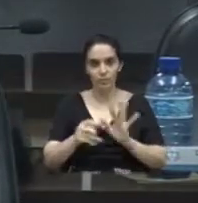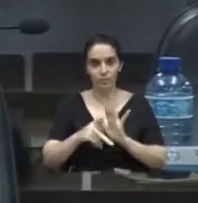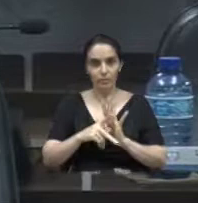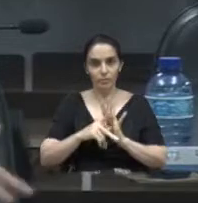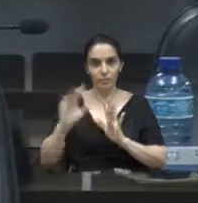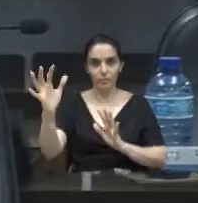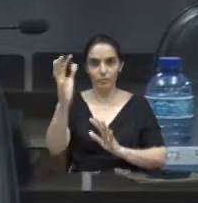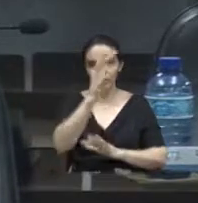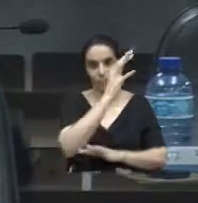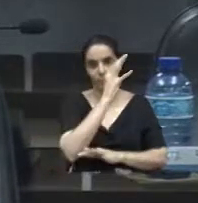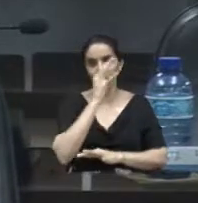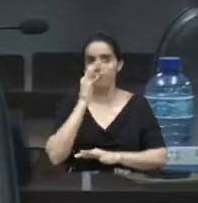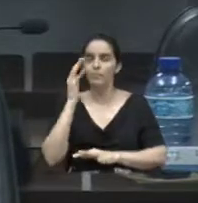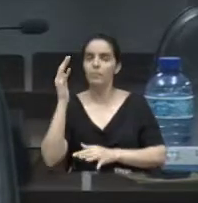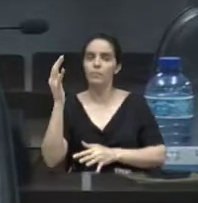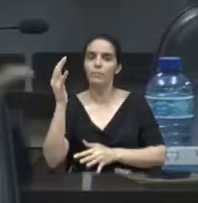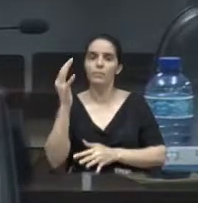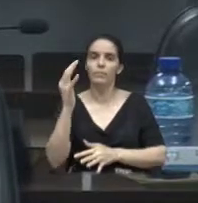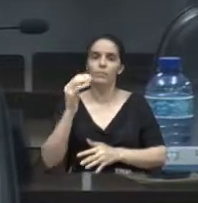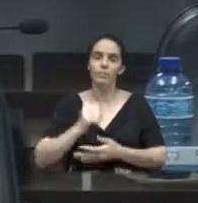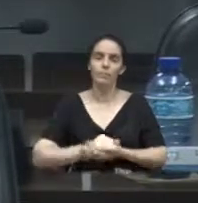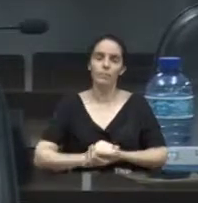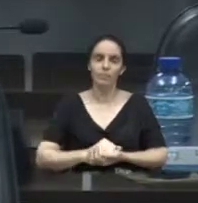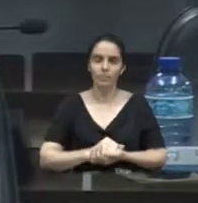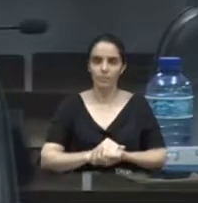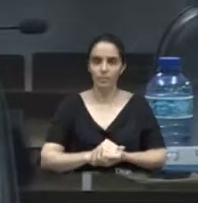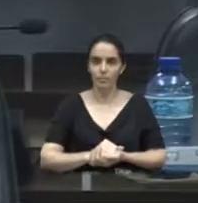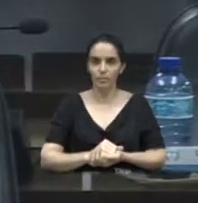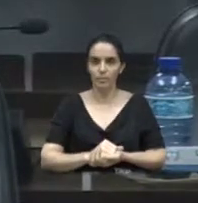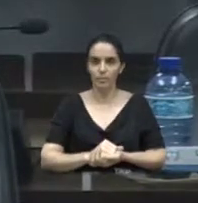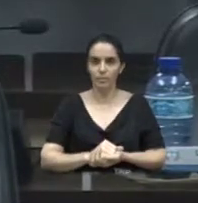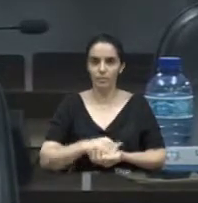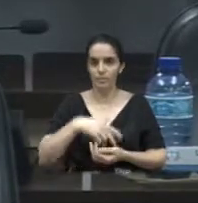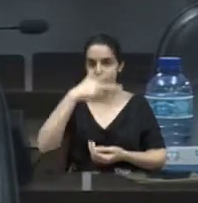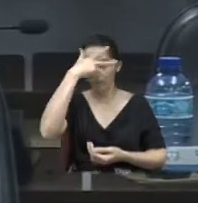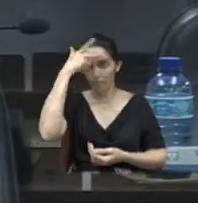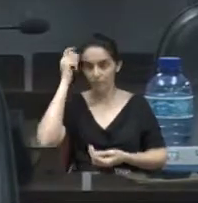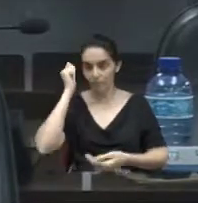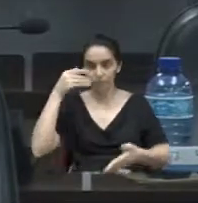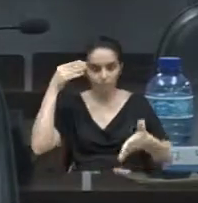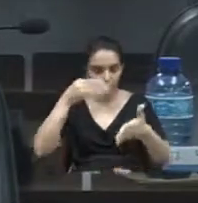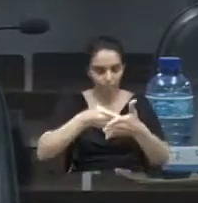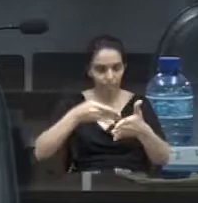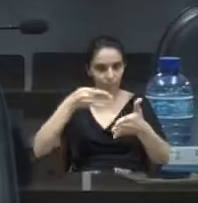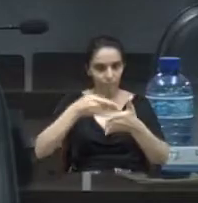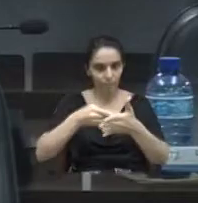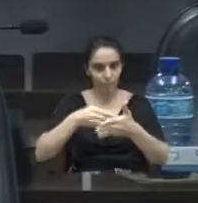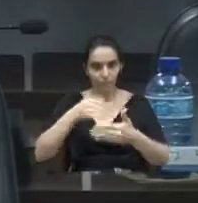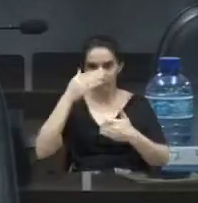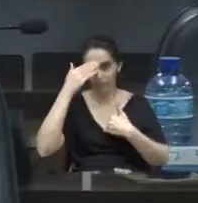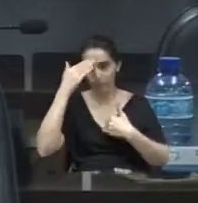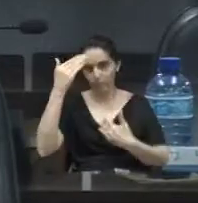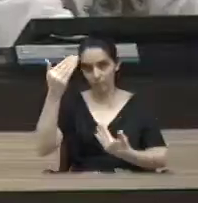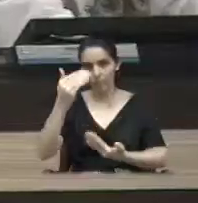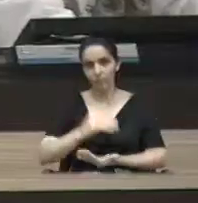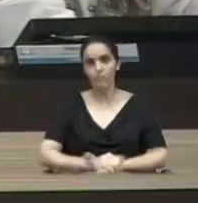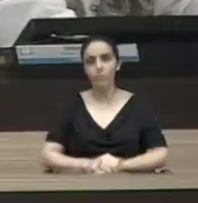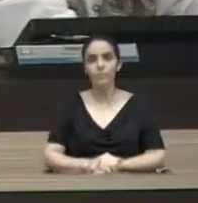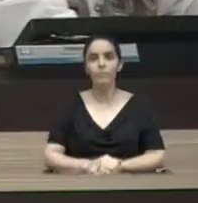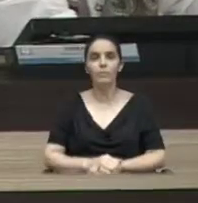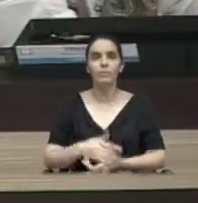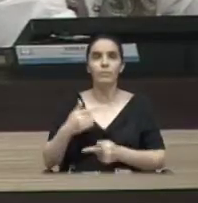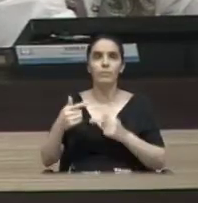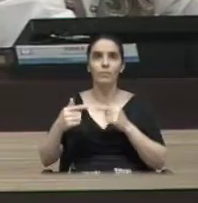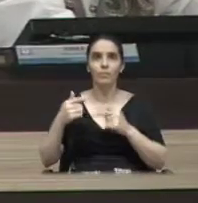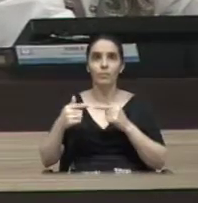atuar mais livremente sem o esbarro da iniciativa parlamentar, do vício de iniciativa. Muito obrigada. Continua a